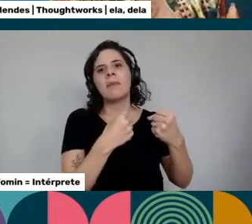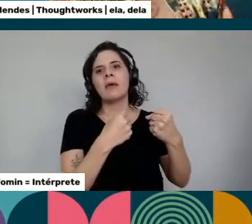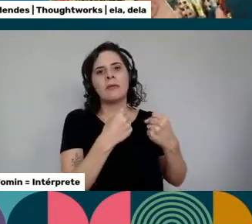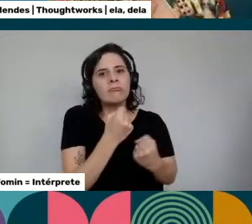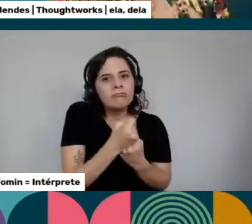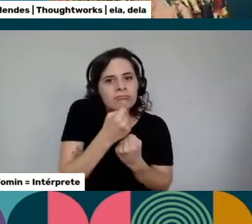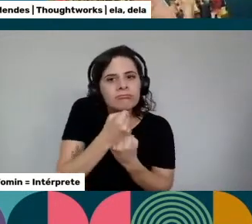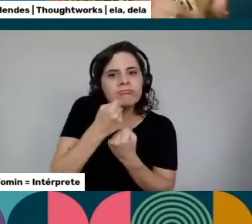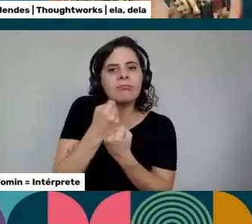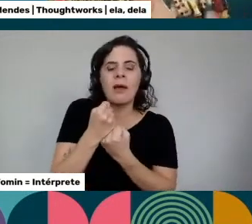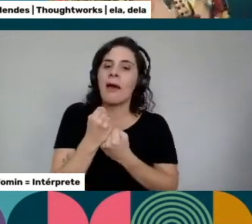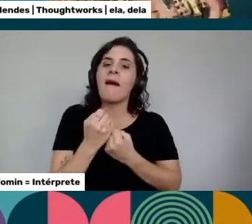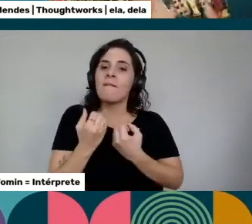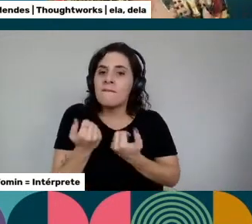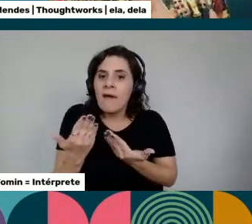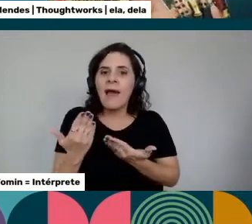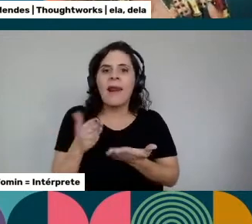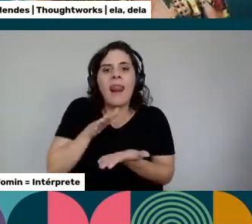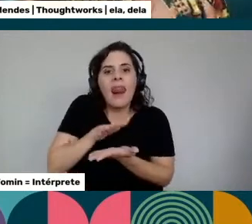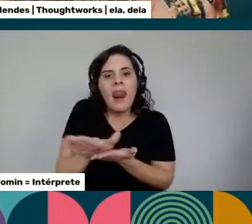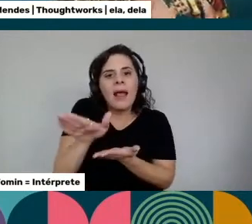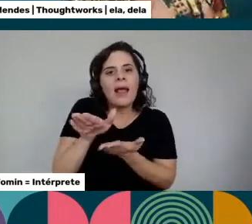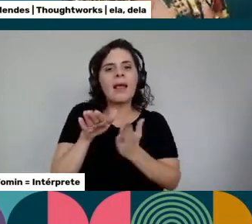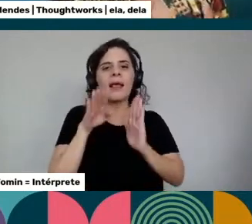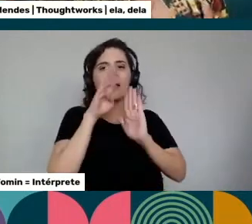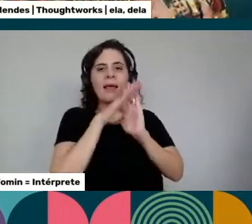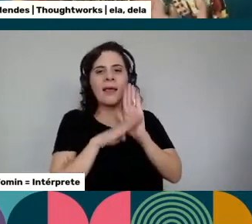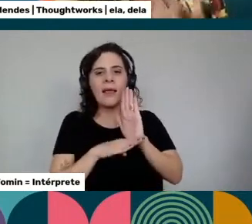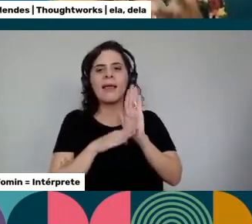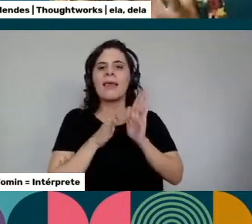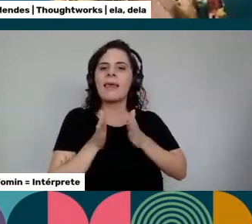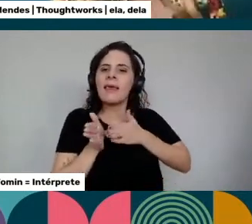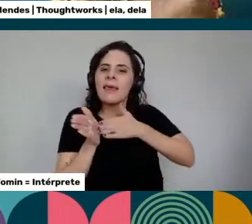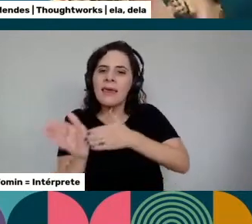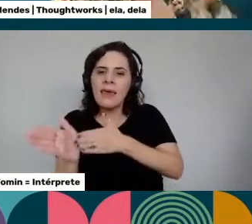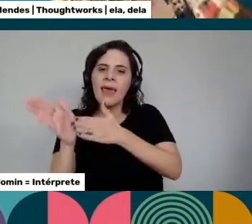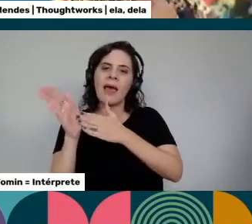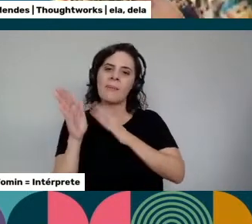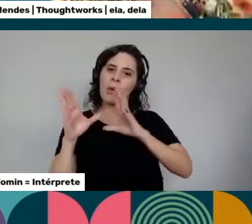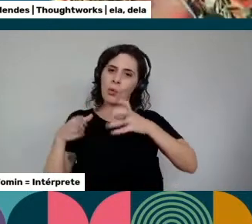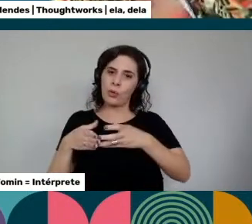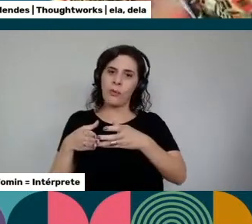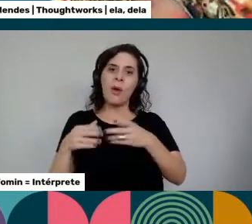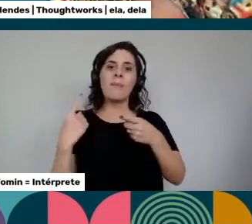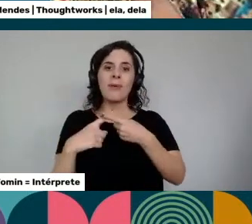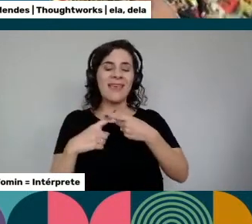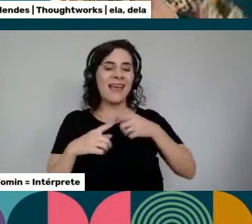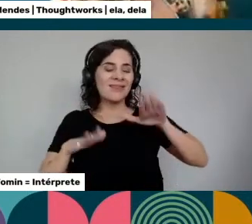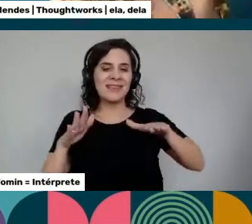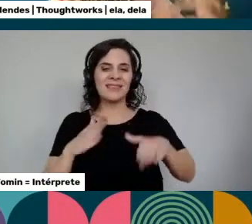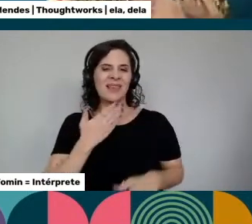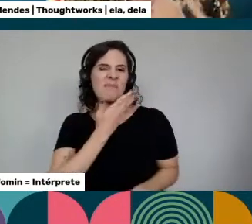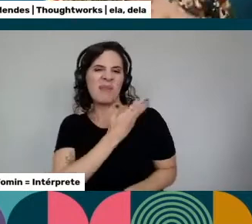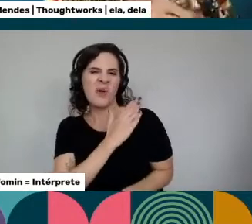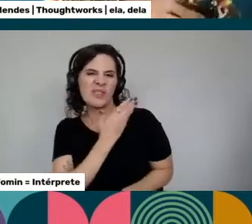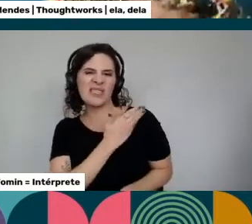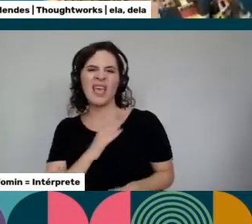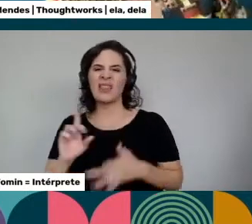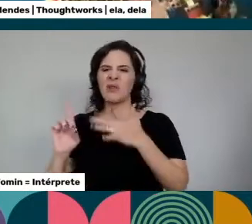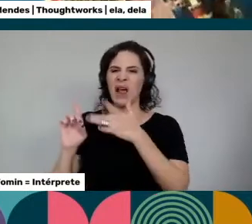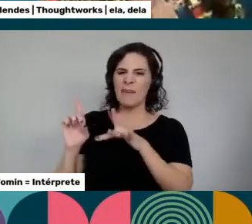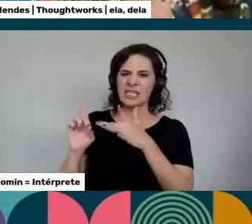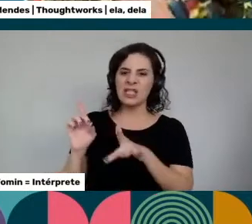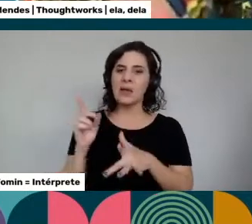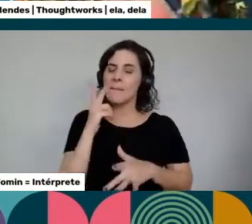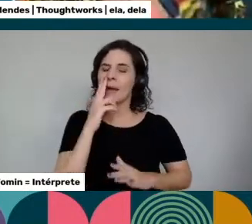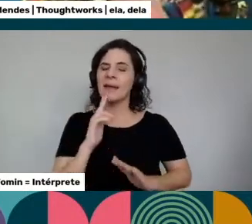às vezes o preconceito, o capacitismo, ele fica disfarçado de cuidado às vezes, né? A gente vê os times falando assim,